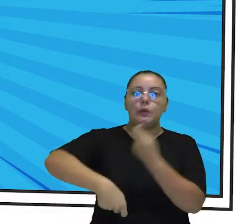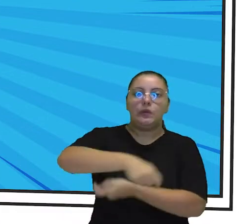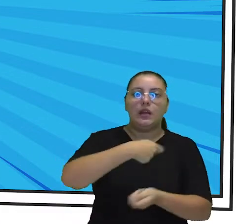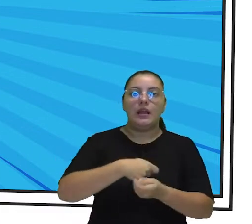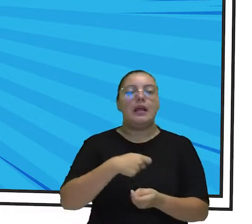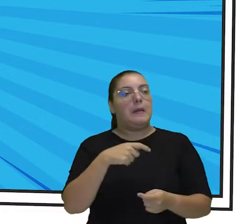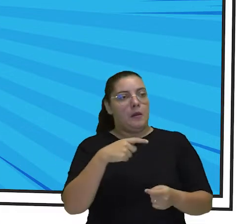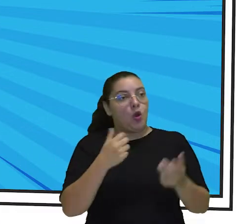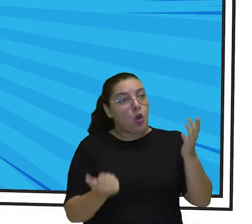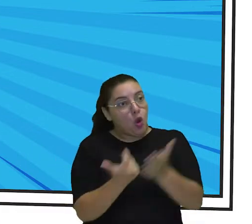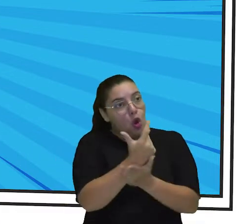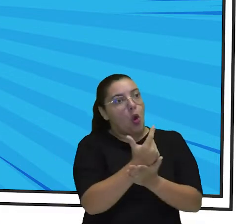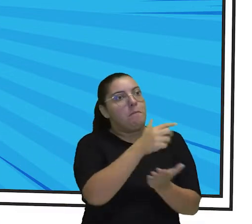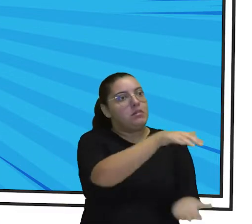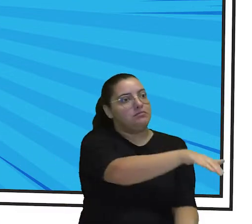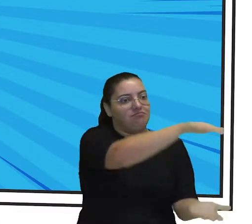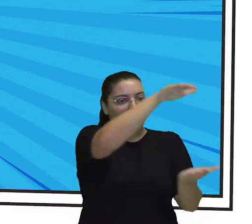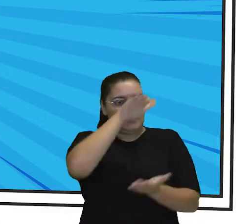mercadoria e ela